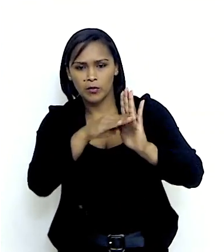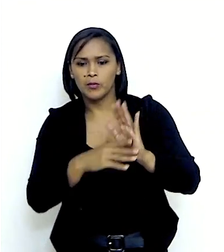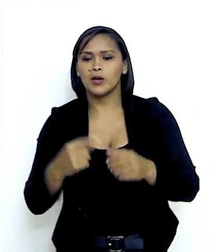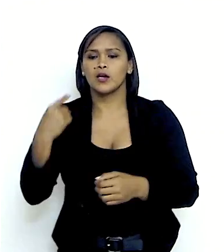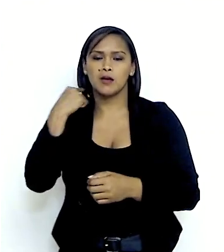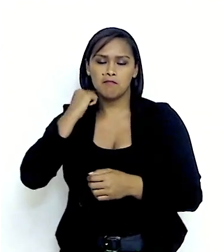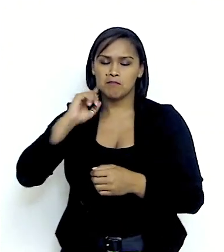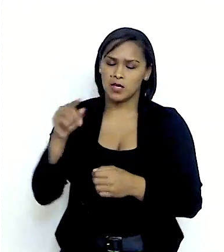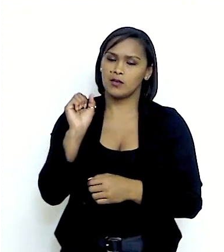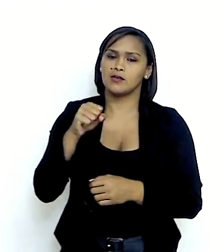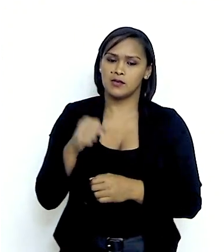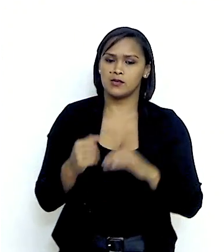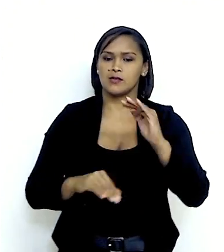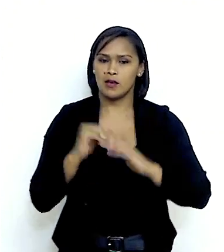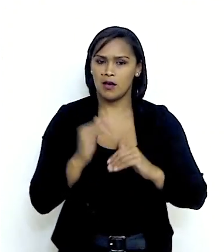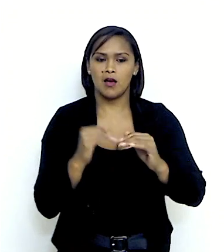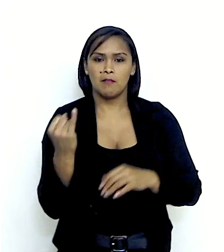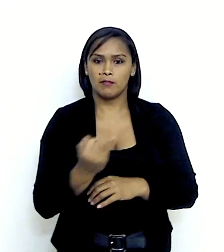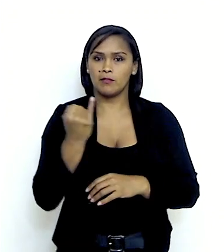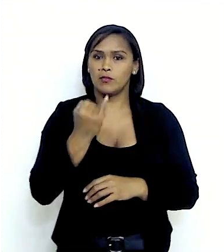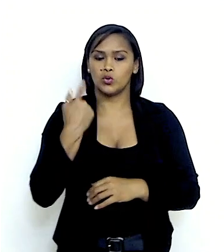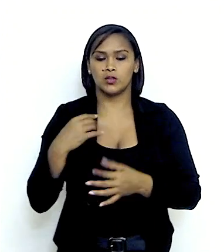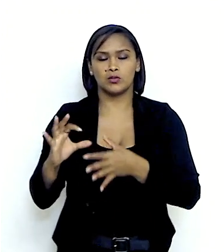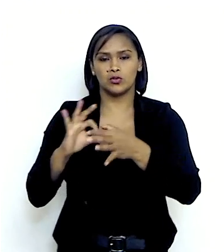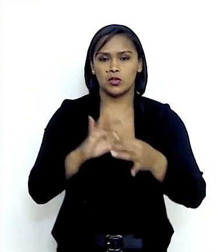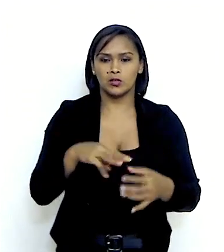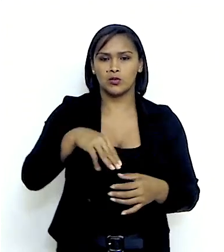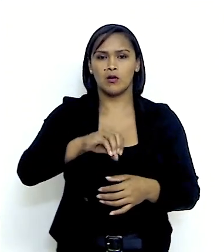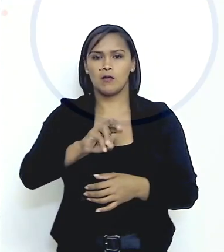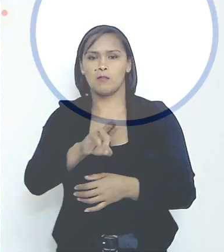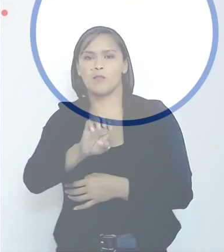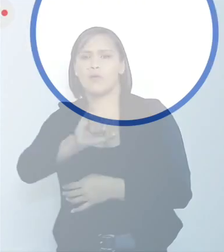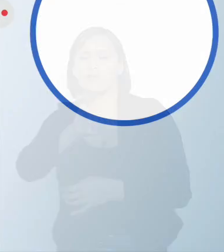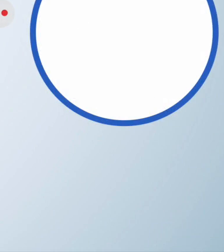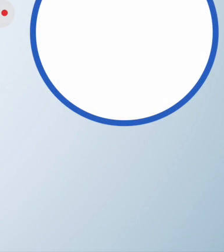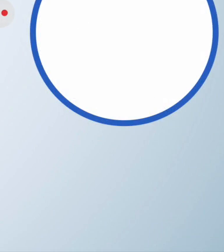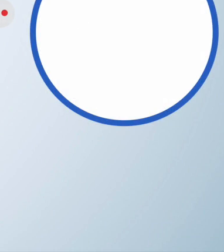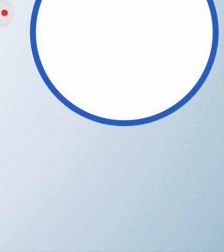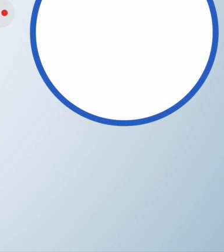sem sombra de dúvida, é um ator relevante no contexto da indústria imobiliária brasileira.